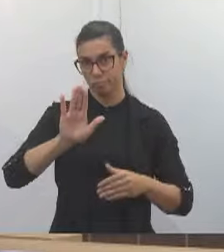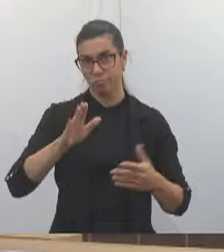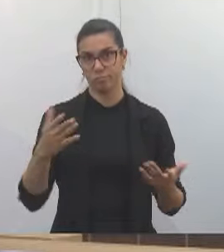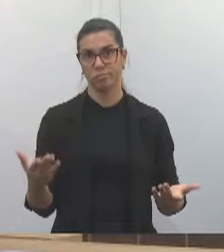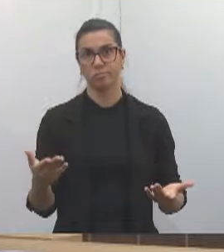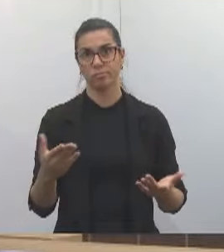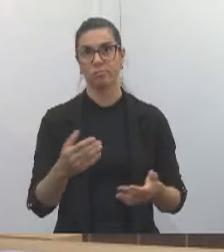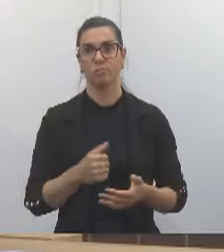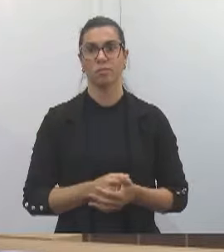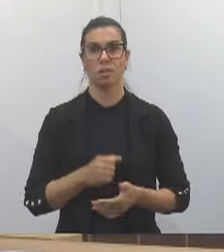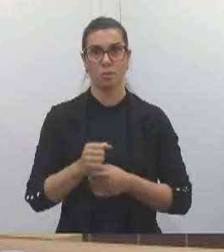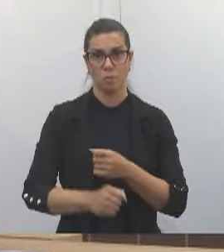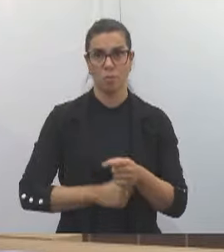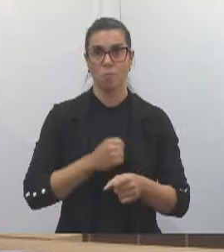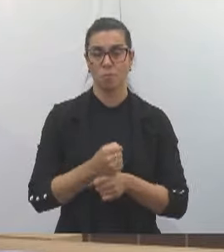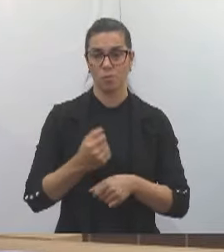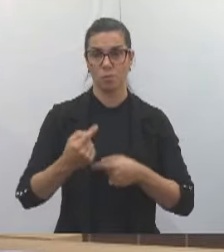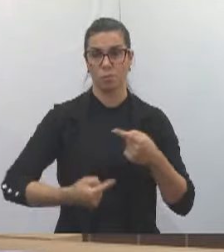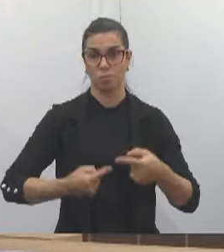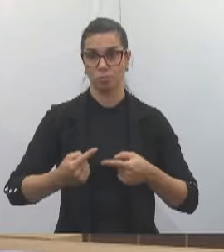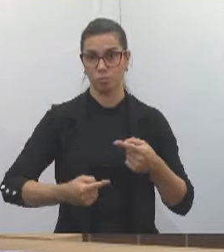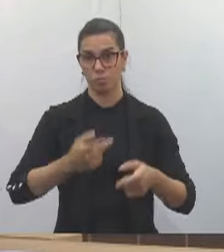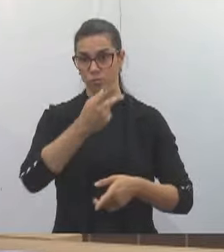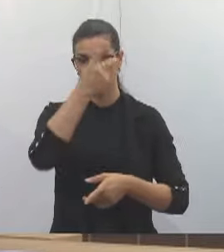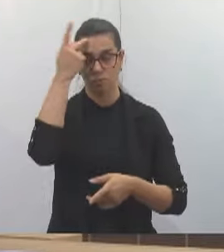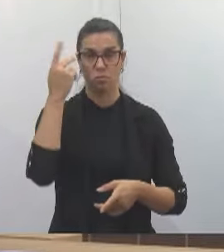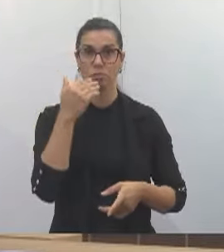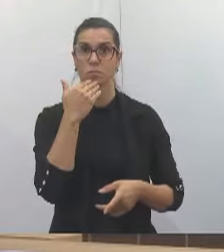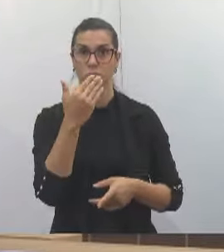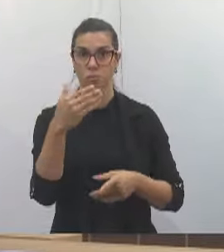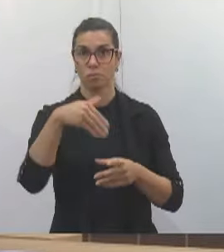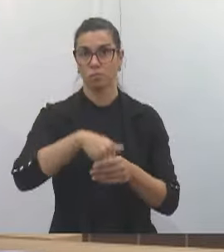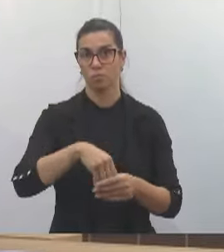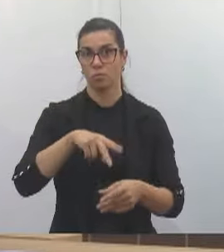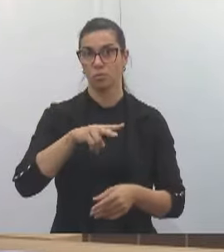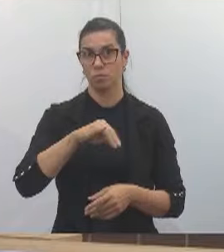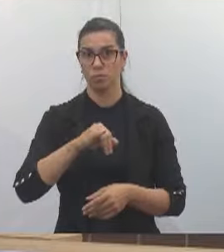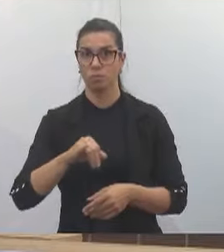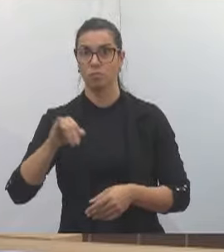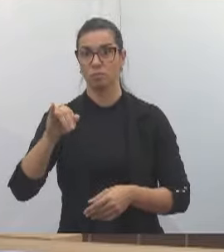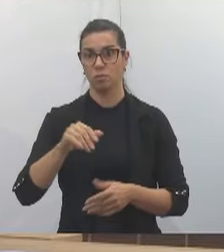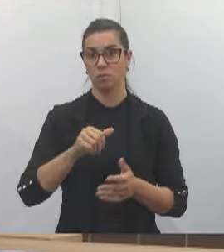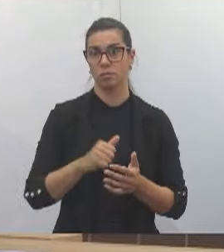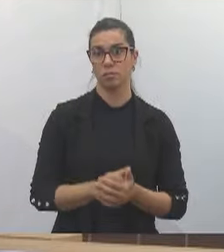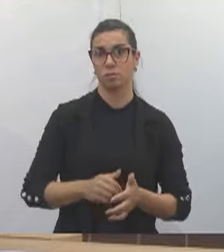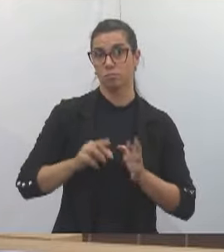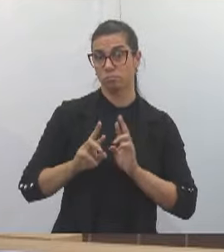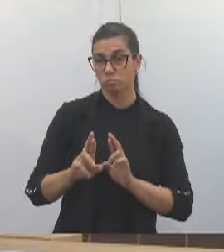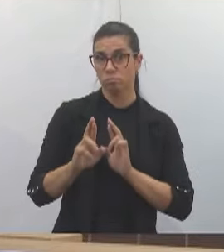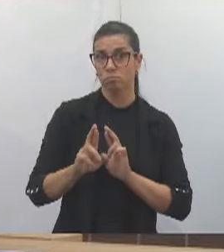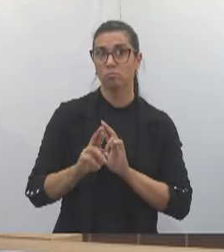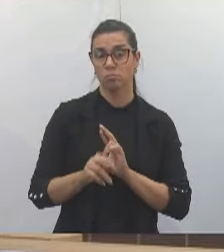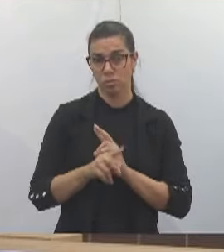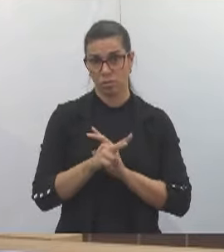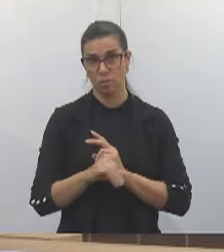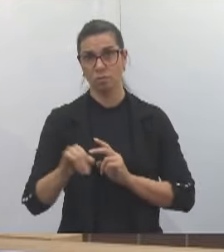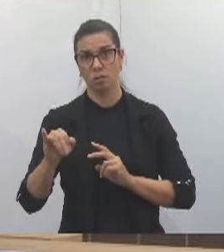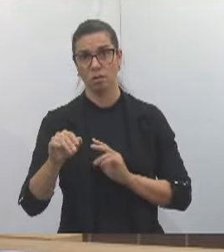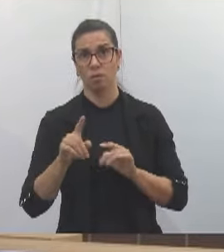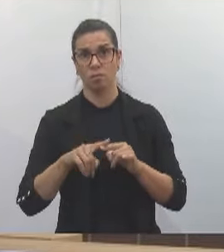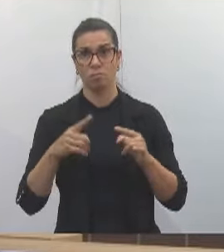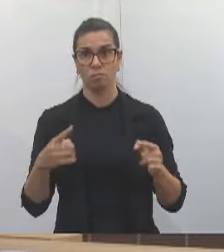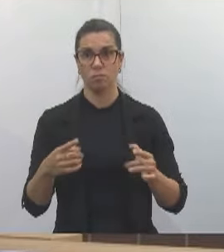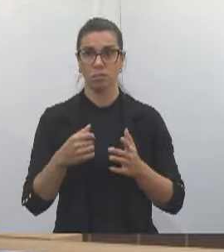Isso é um ano político, é um ano que as pessoas vão sair para pedir voto. Tomara que saia, né? Mas